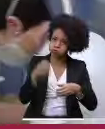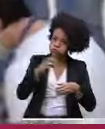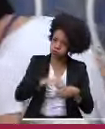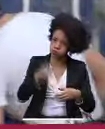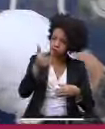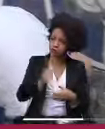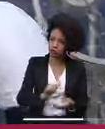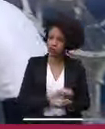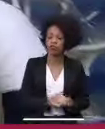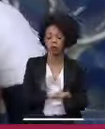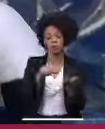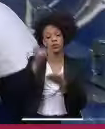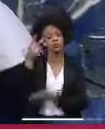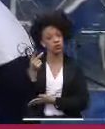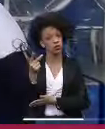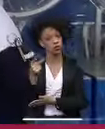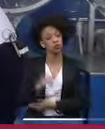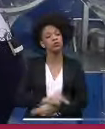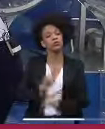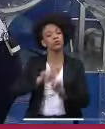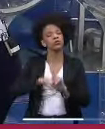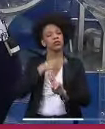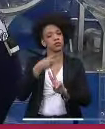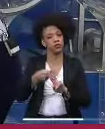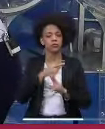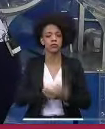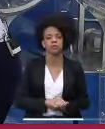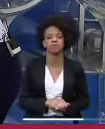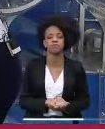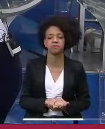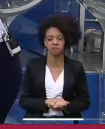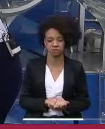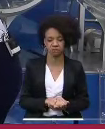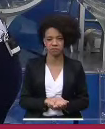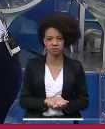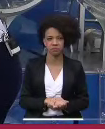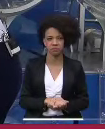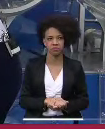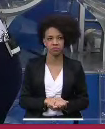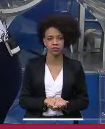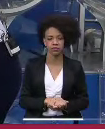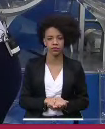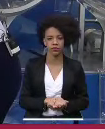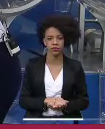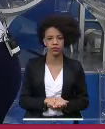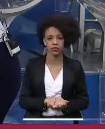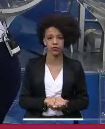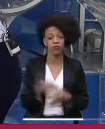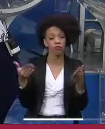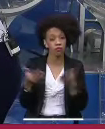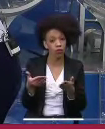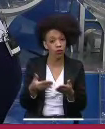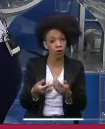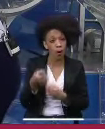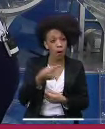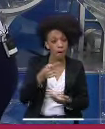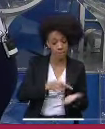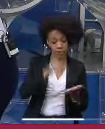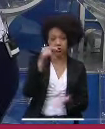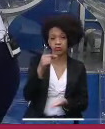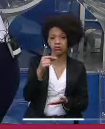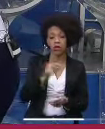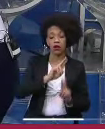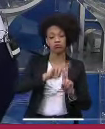primeiro sorteio da dupla cena e colocá-las no suporte acima do globo número 3. Hoje, no primeiro sorteio da